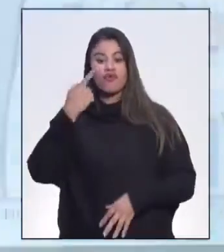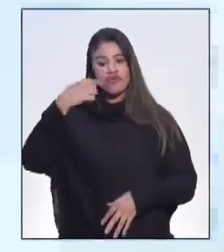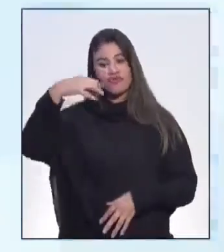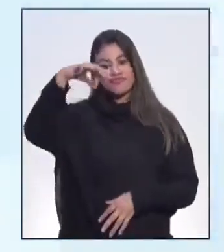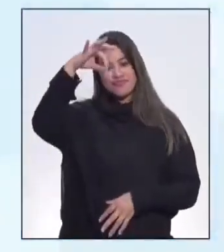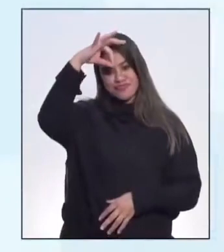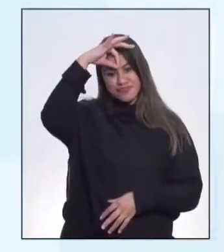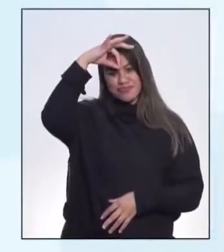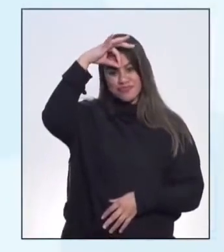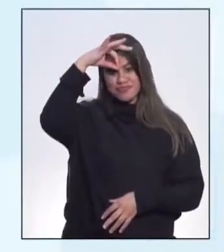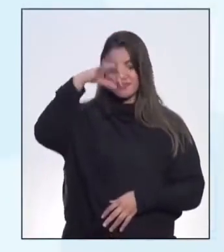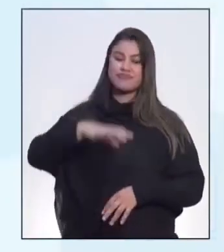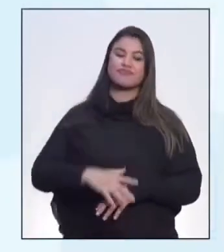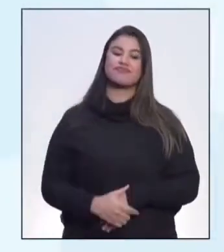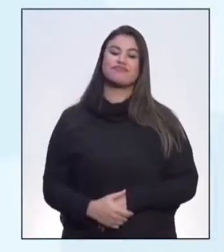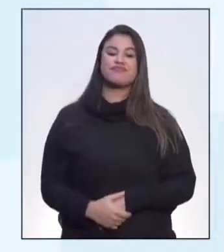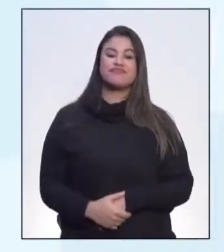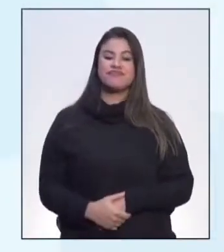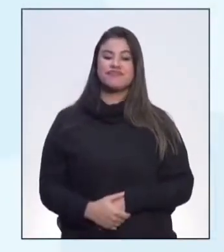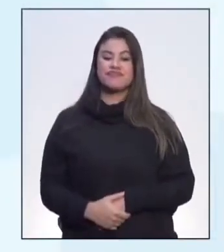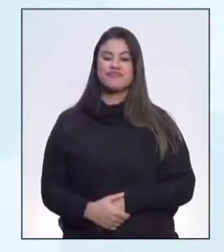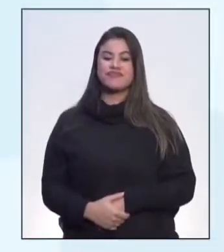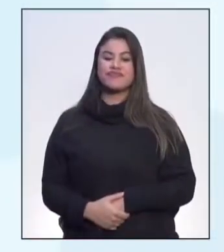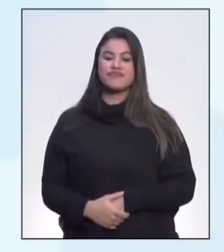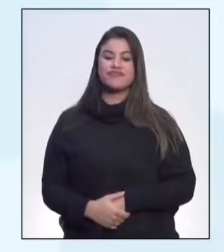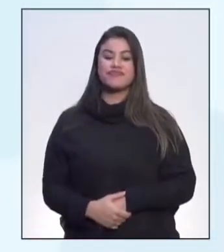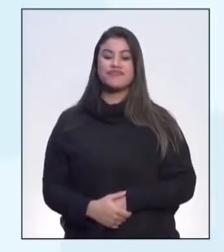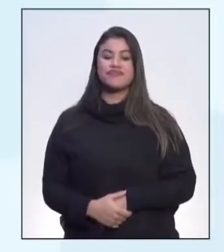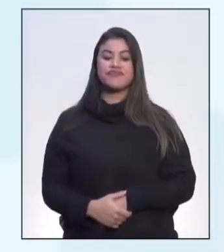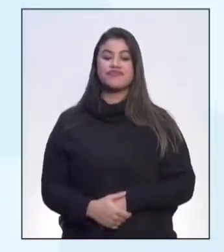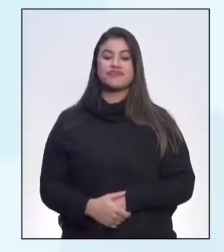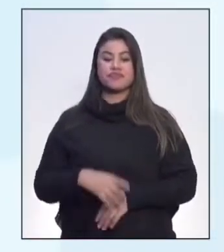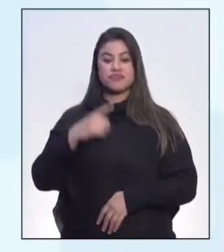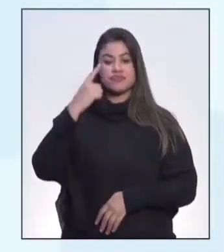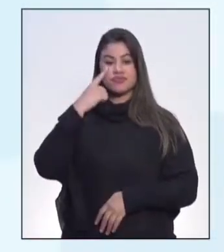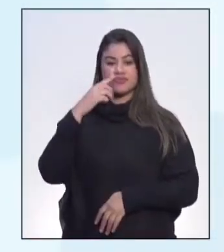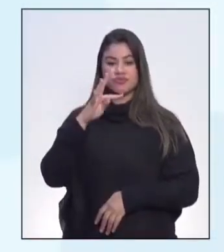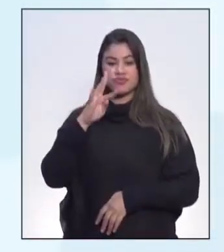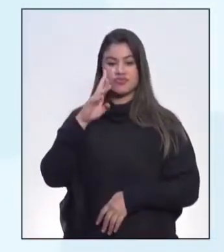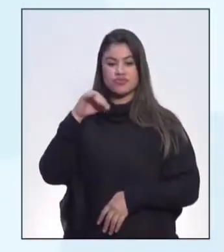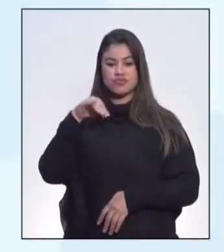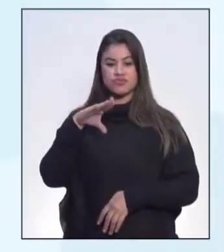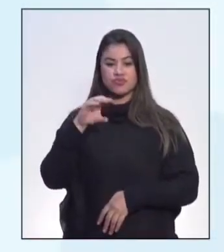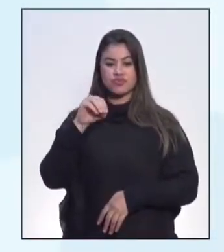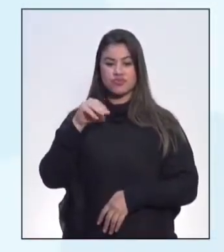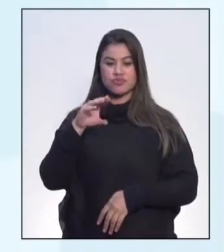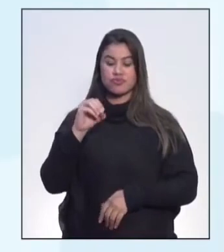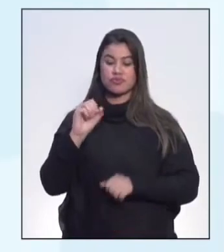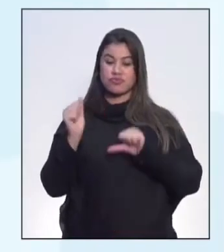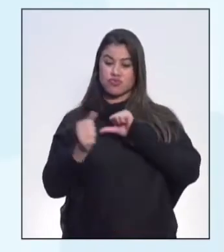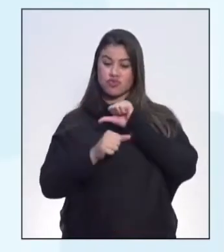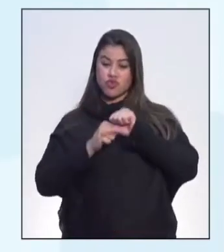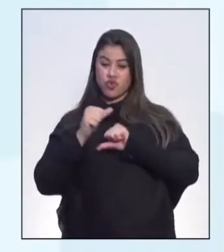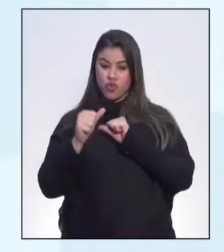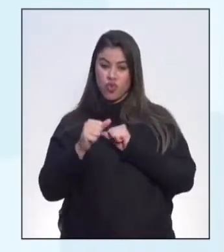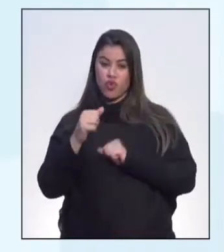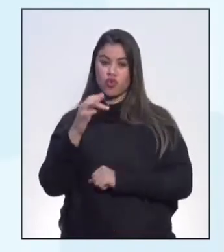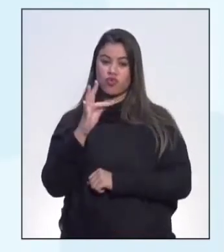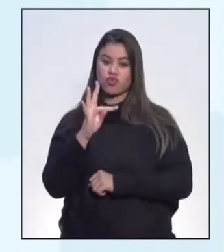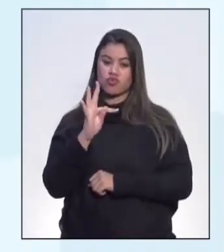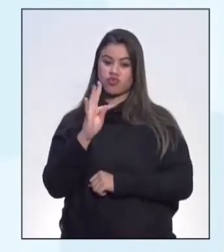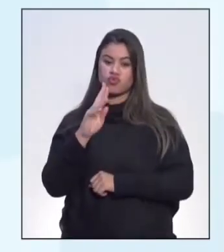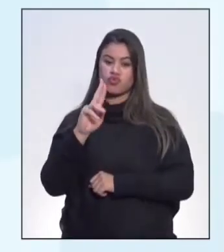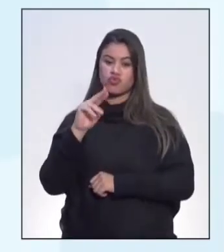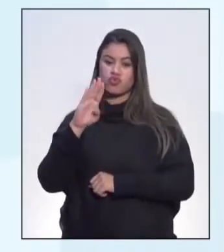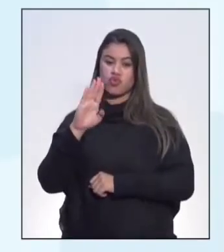tá bom? É isso, olha aí. Gente, só fazendo uma correção, onde está escrito aí trompas de falópio, agora é tuba uterina, tá? É que a